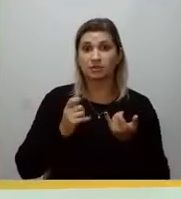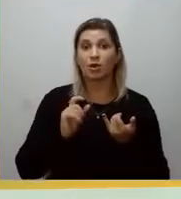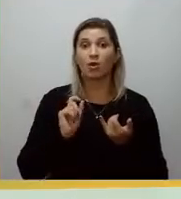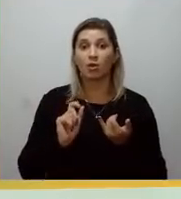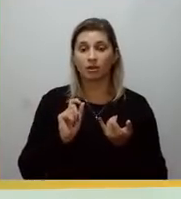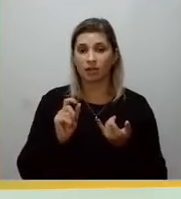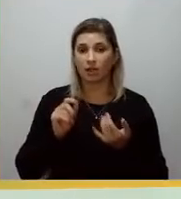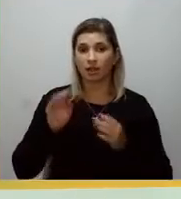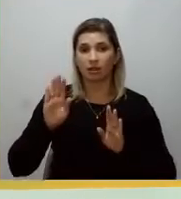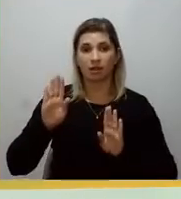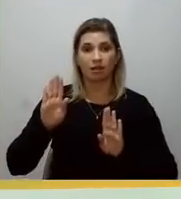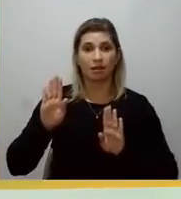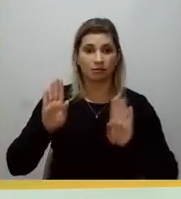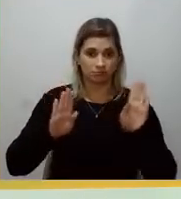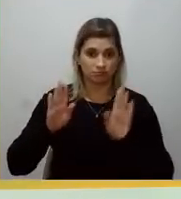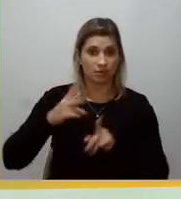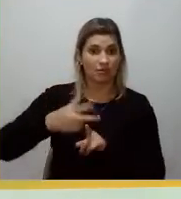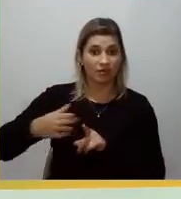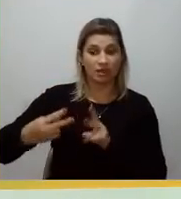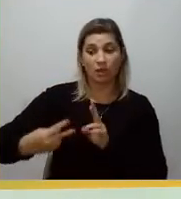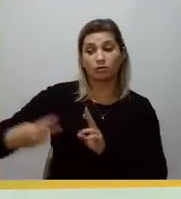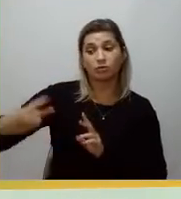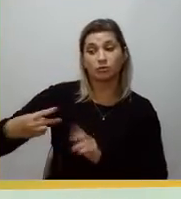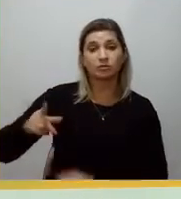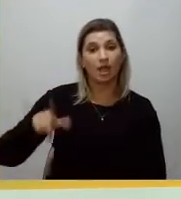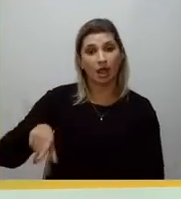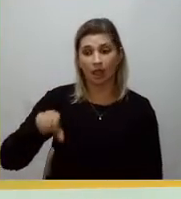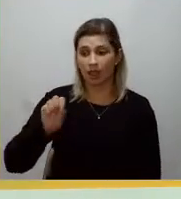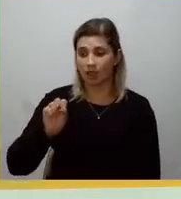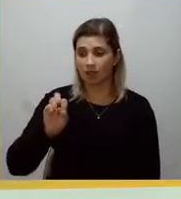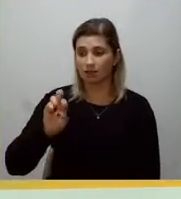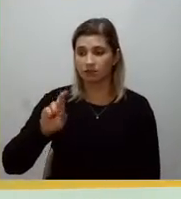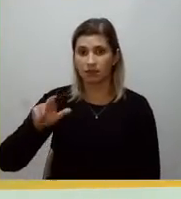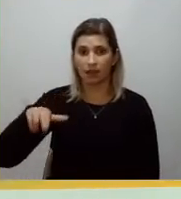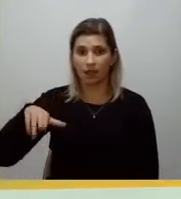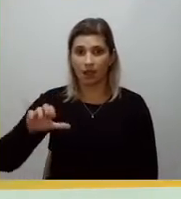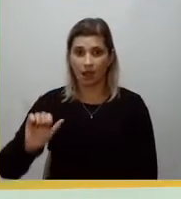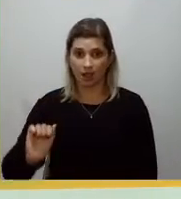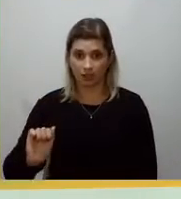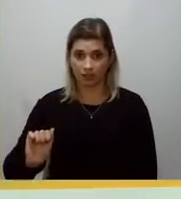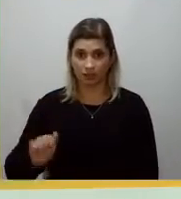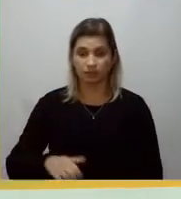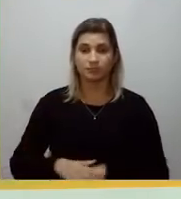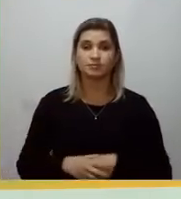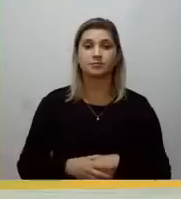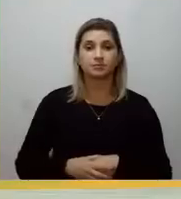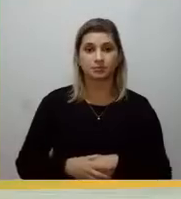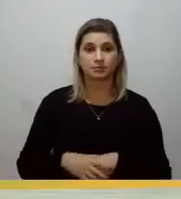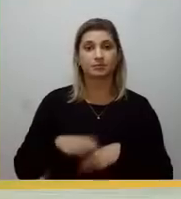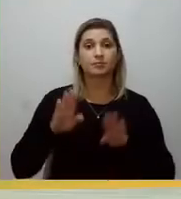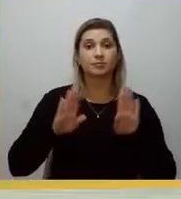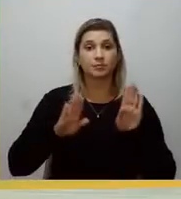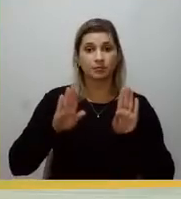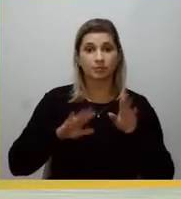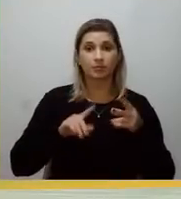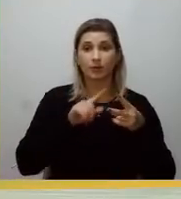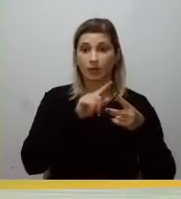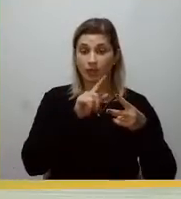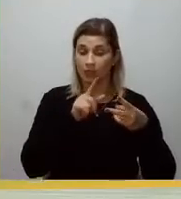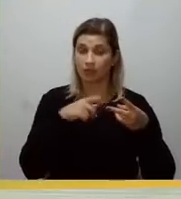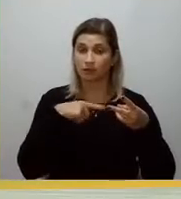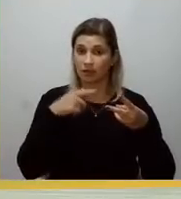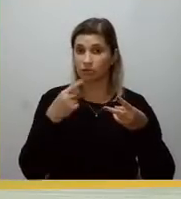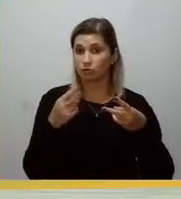Serrana, nessa licitação. Não. Essa licitação participou a Ingepasa e a Blumeterra, e a